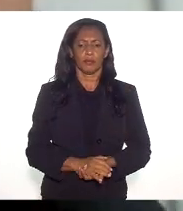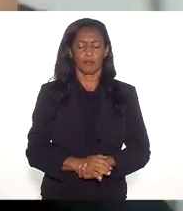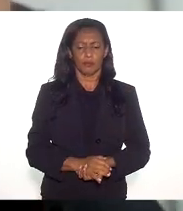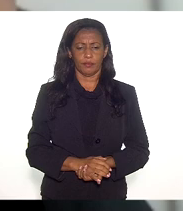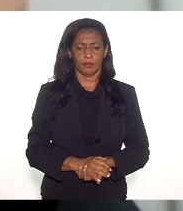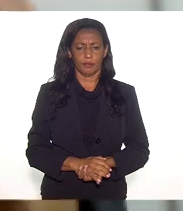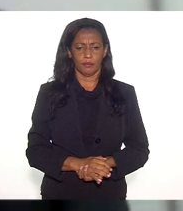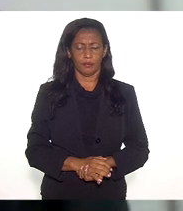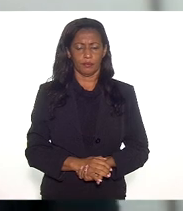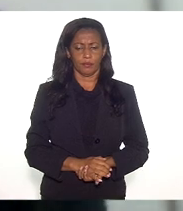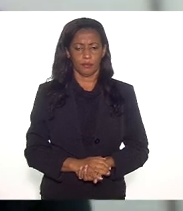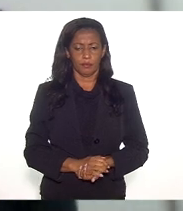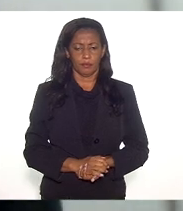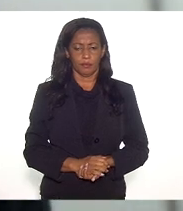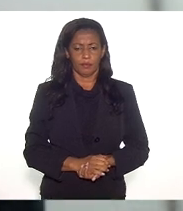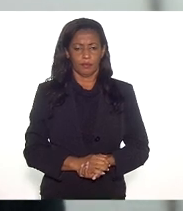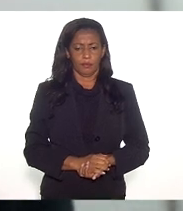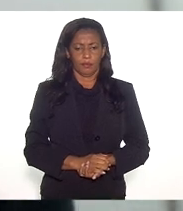derivadas